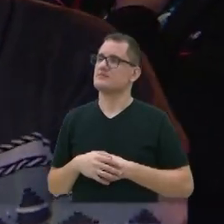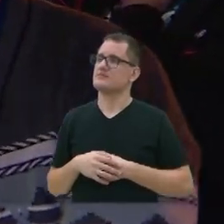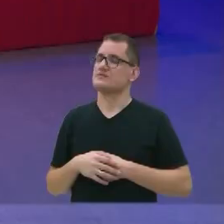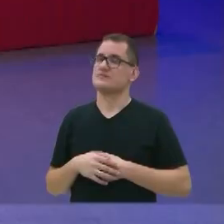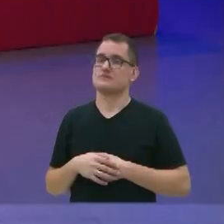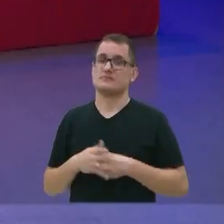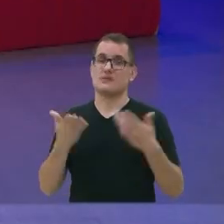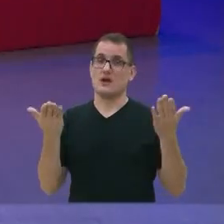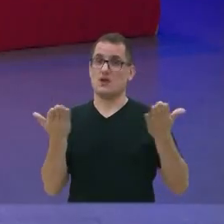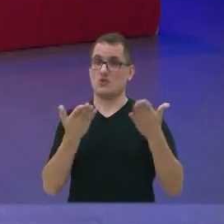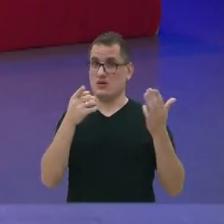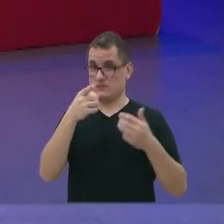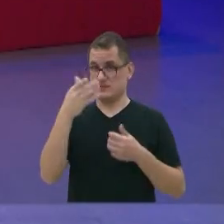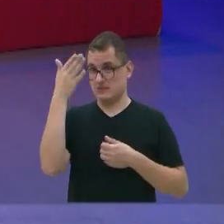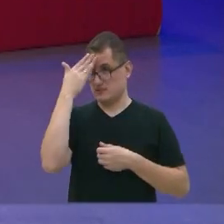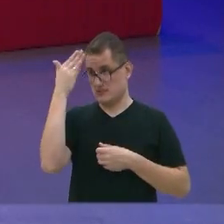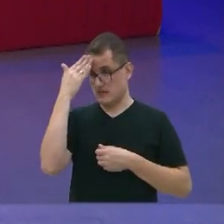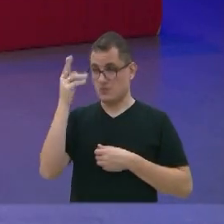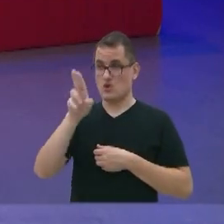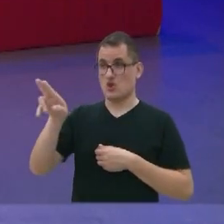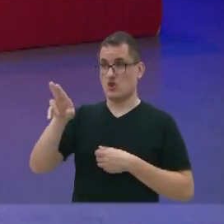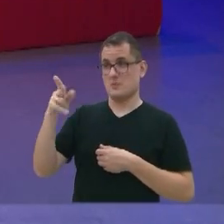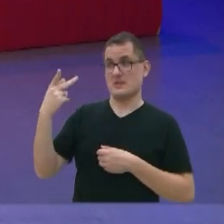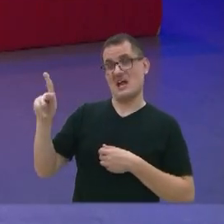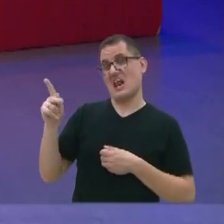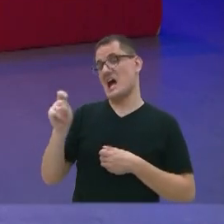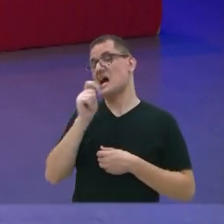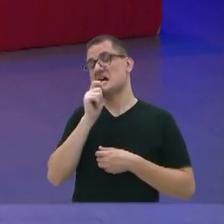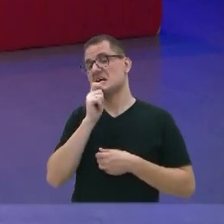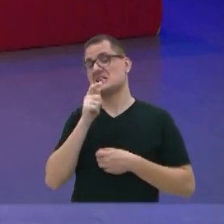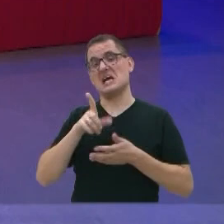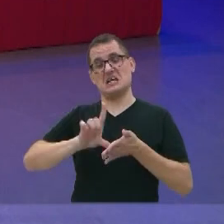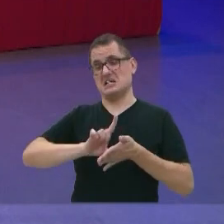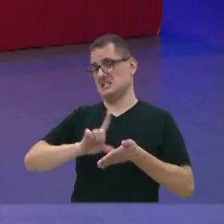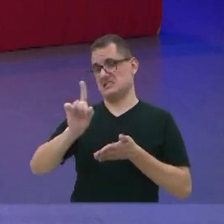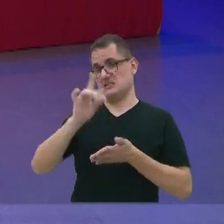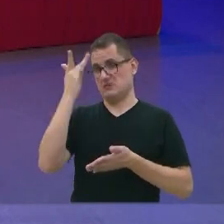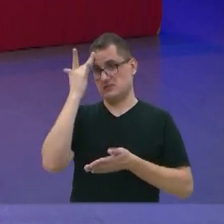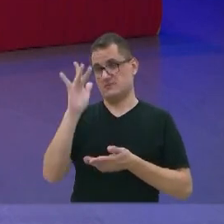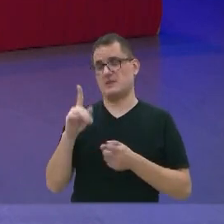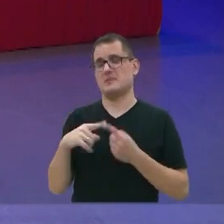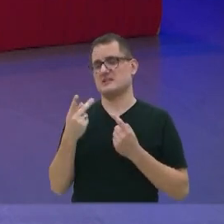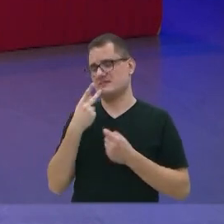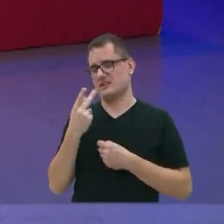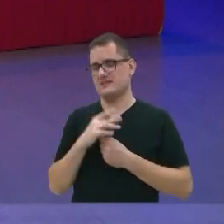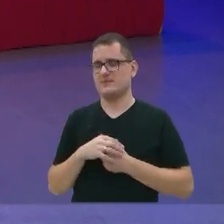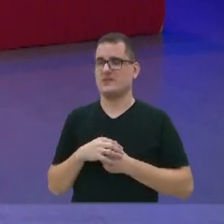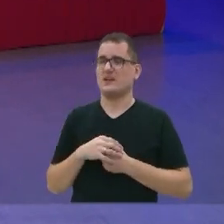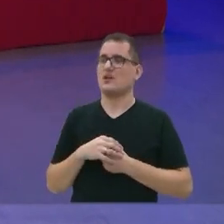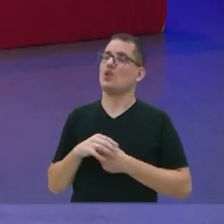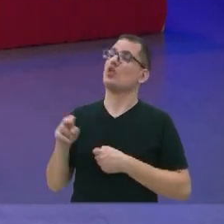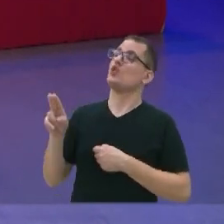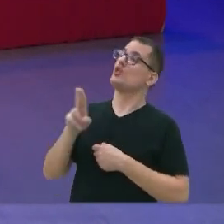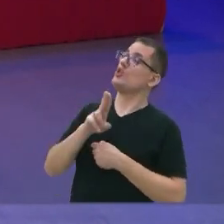Agora você já sabe o nome dela, talvez você não sabia o nome dele. Diz assim, diga o nome